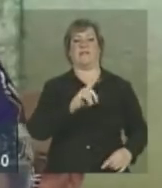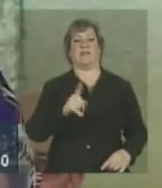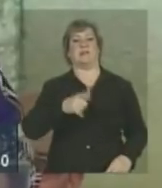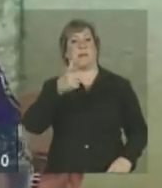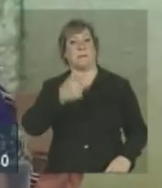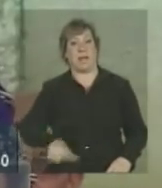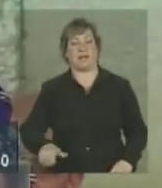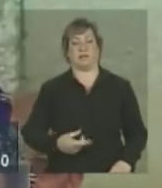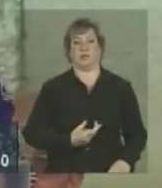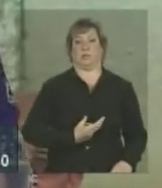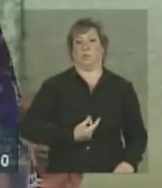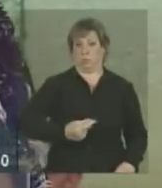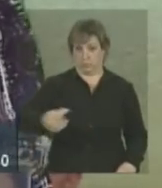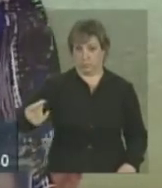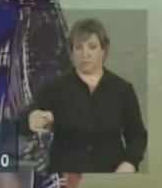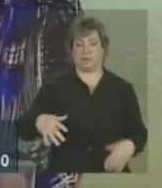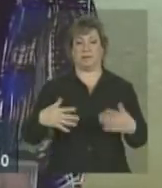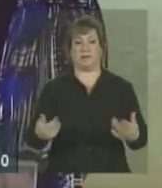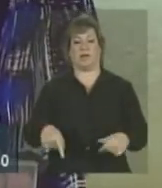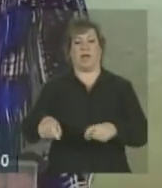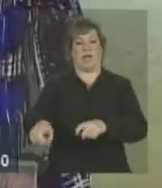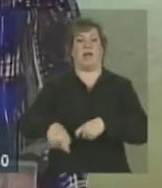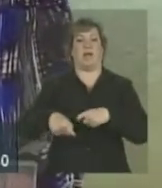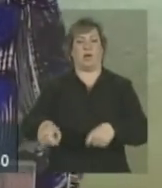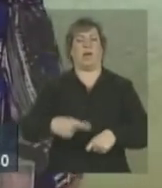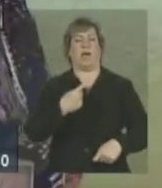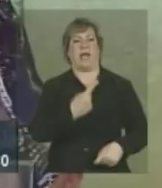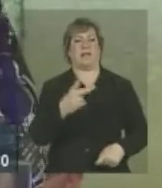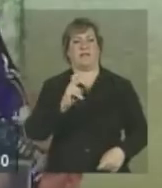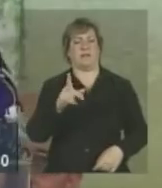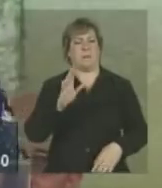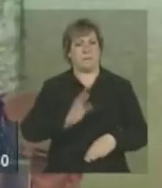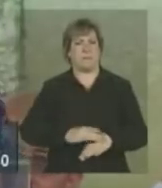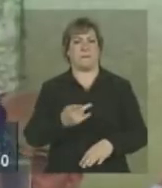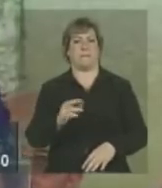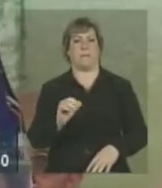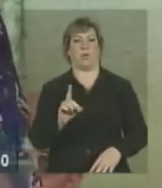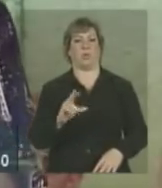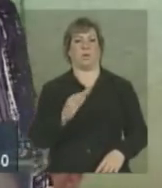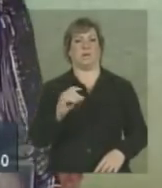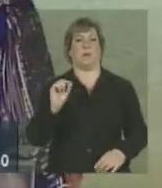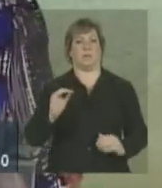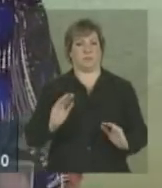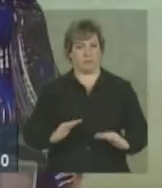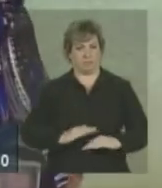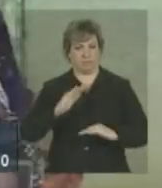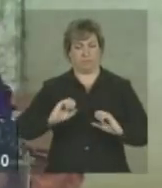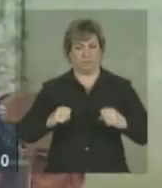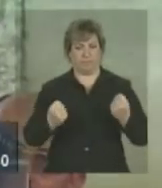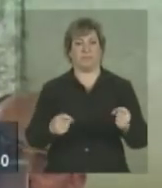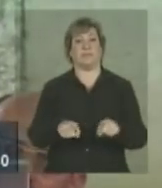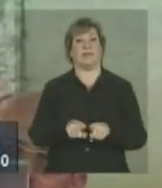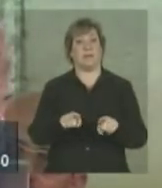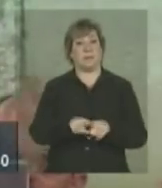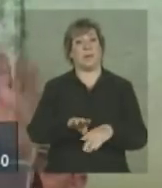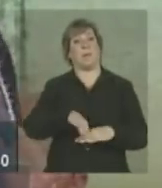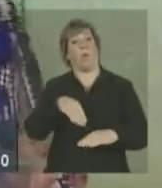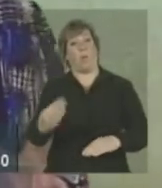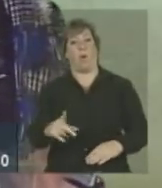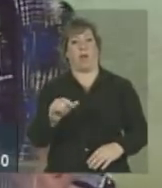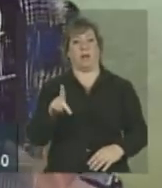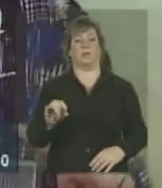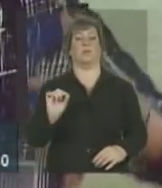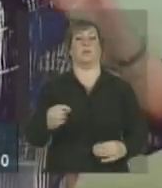mais sustentável, com uma agricultura cada vez mais produtiva, de outro, era fundamental que